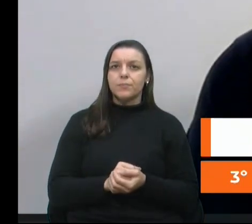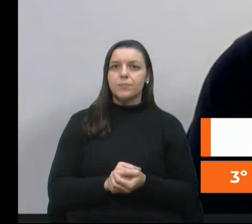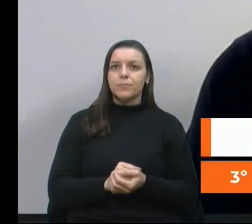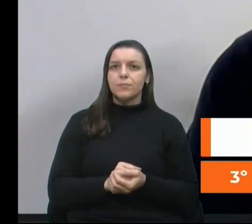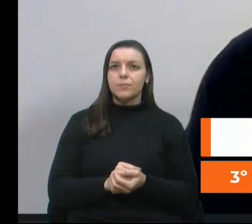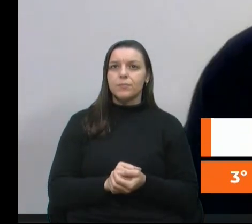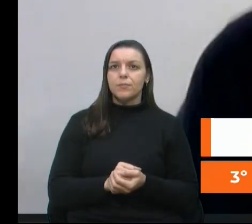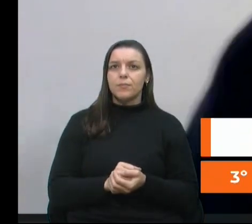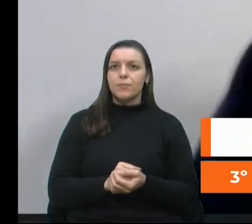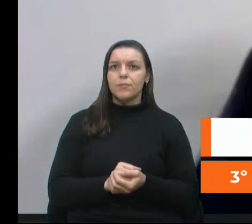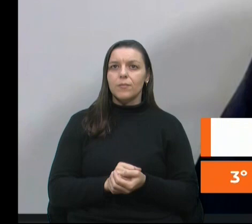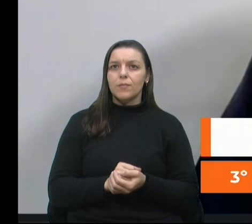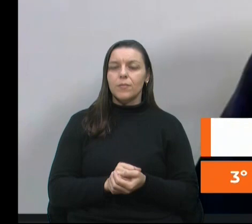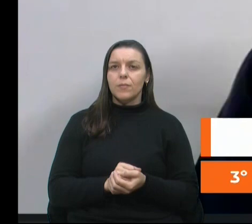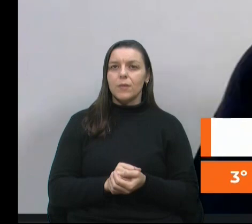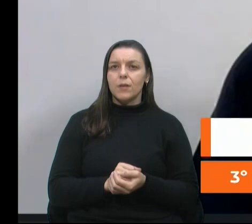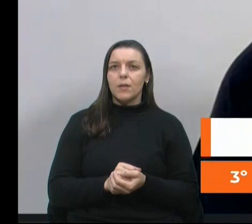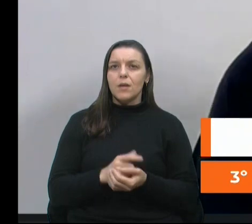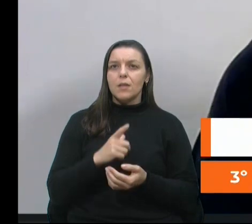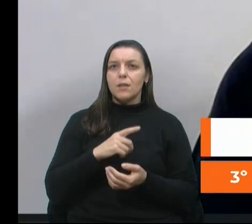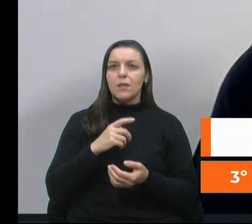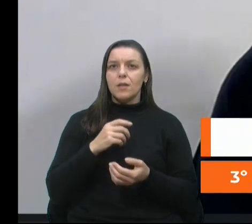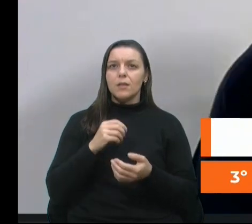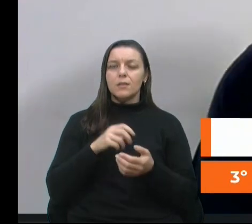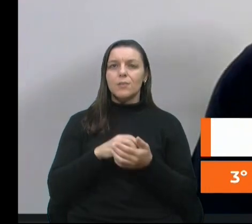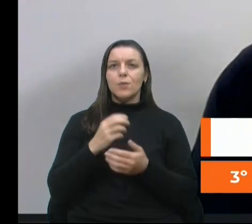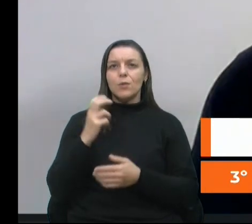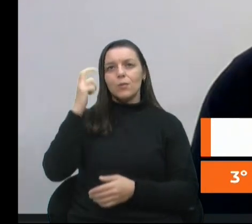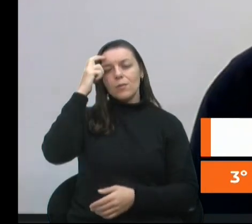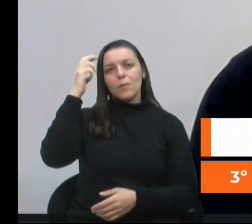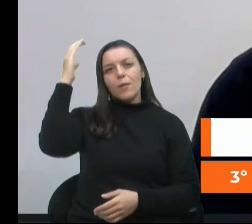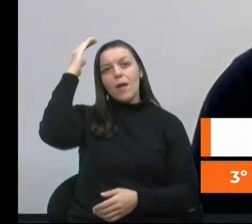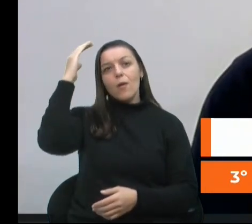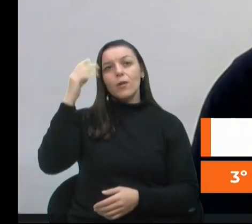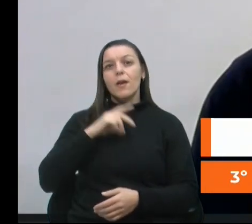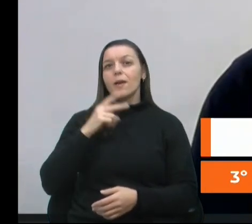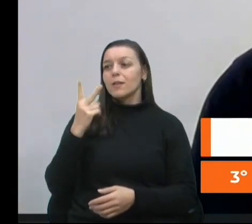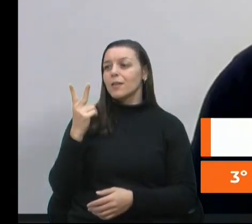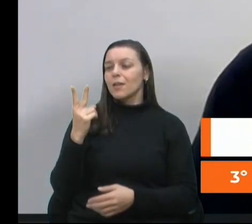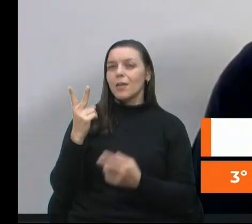seriam esses semelhantes? É o que a gente, dentro da superdotação, chama de pares.